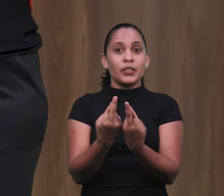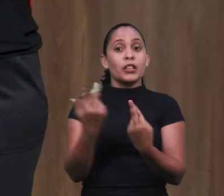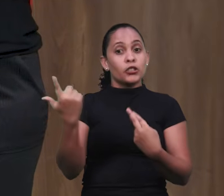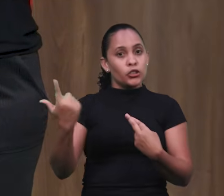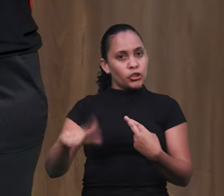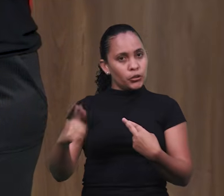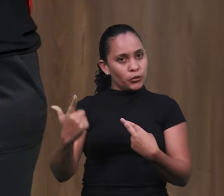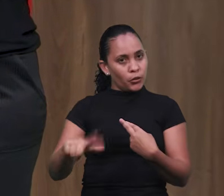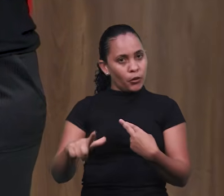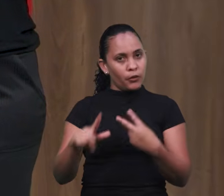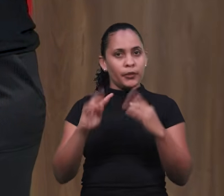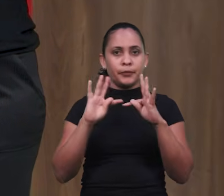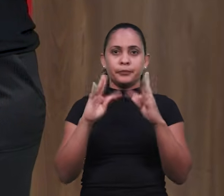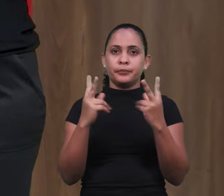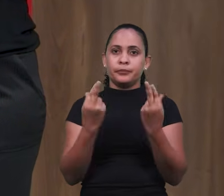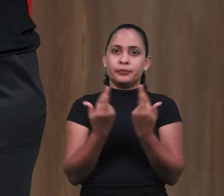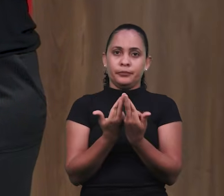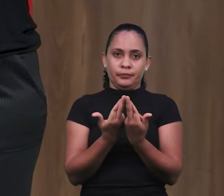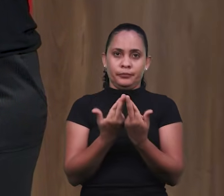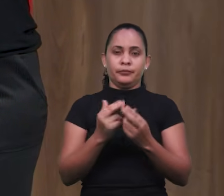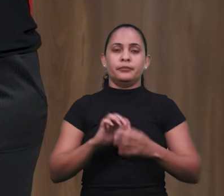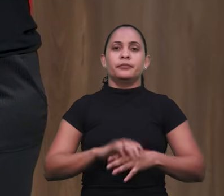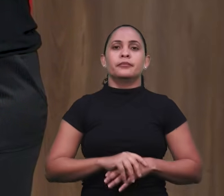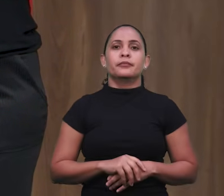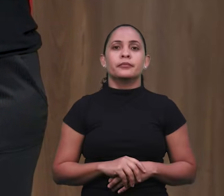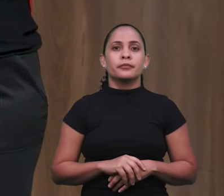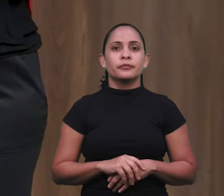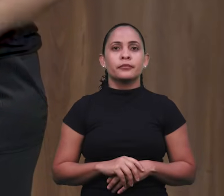Vou repetir tribo, tá?